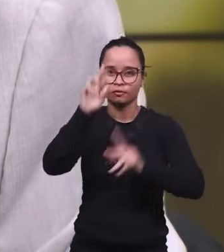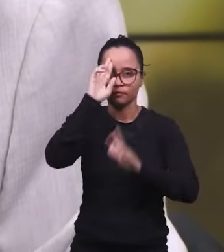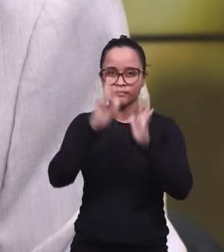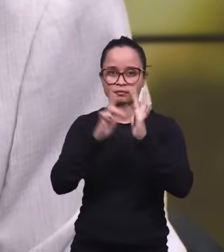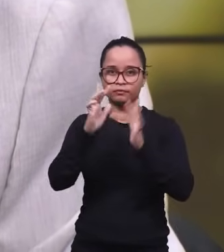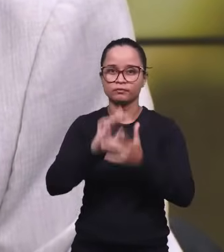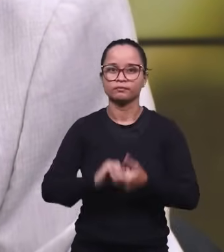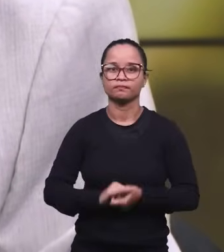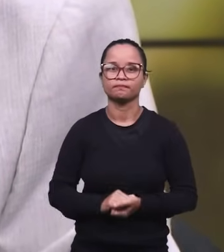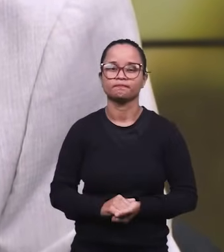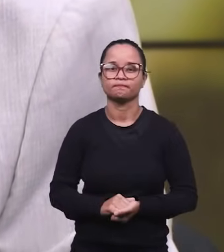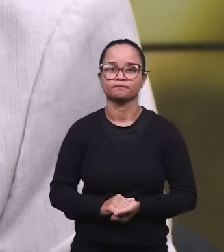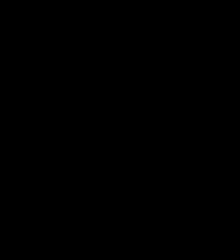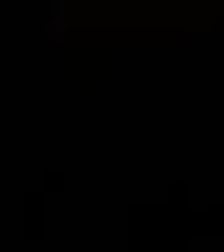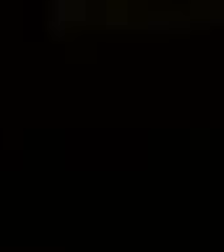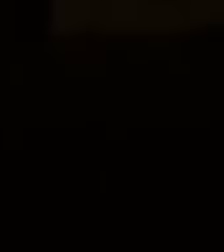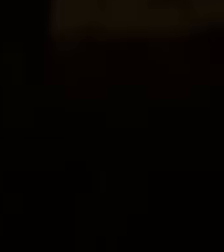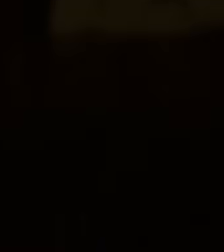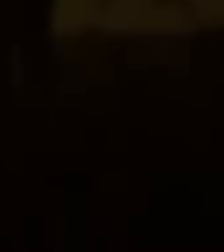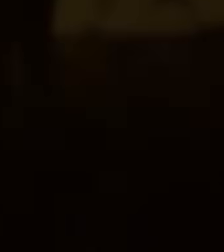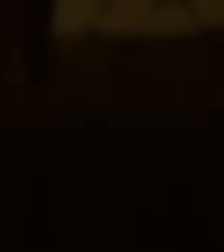abençoe, a paz do Senhor Jesus.